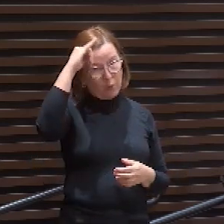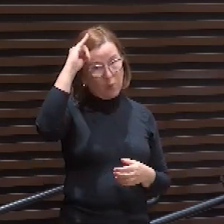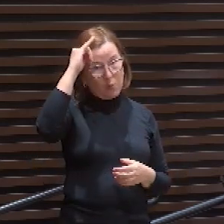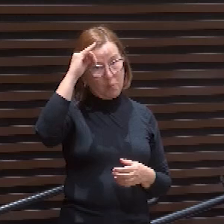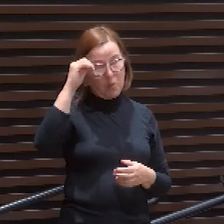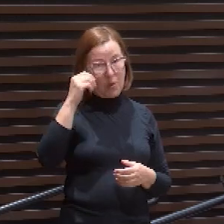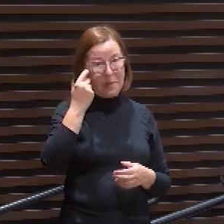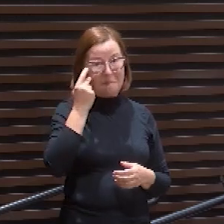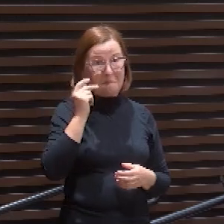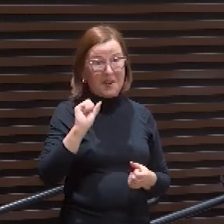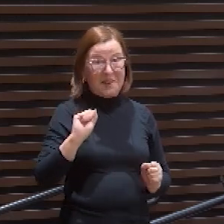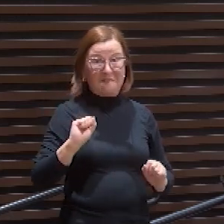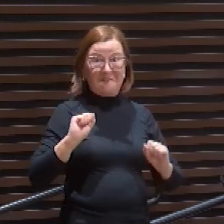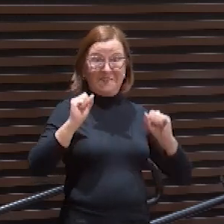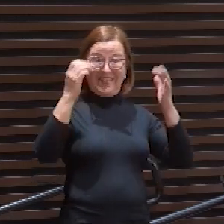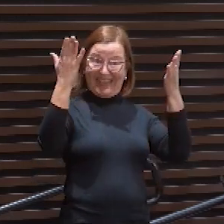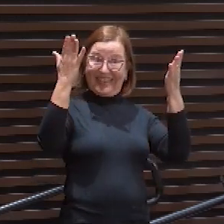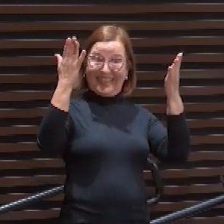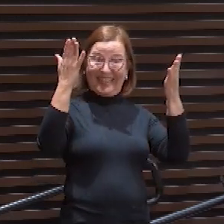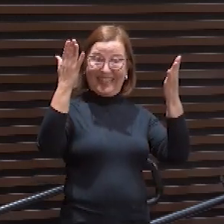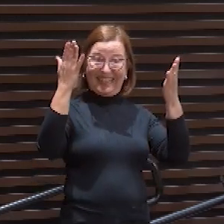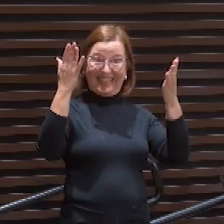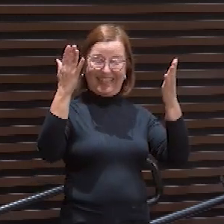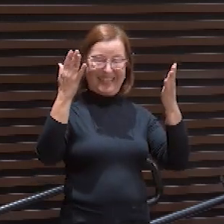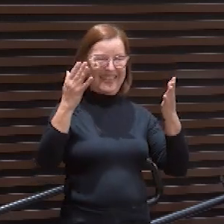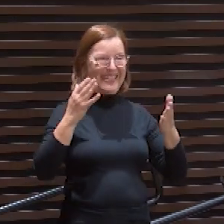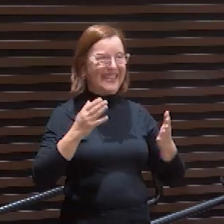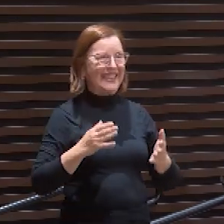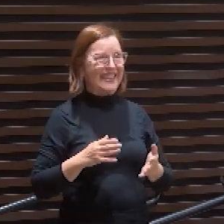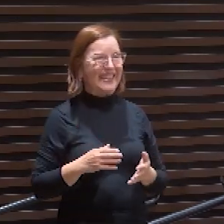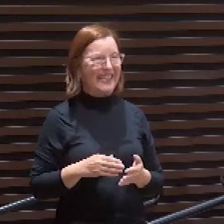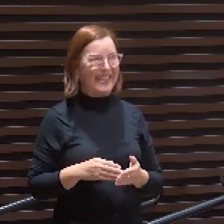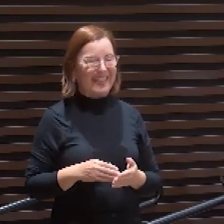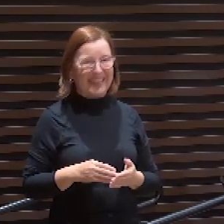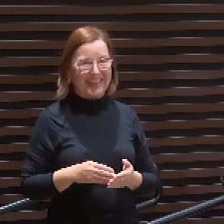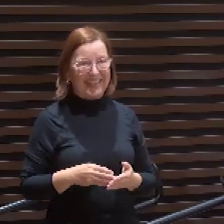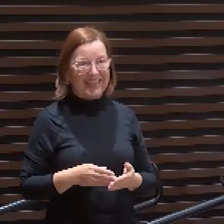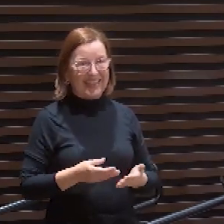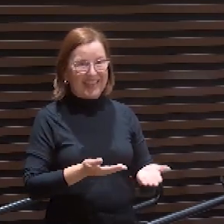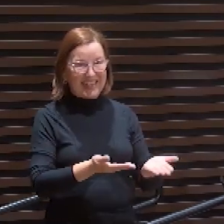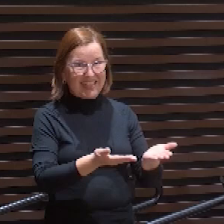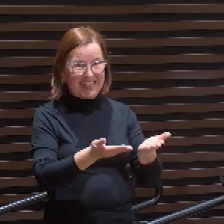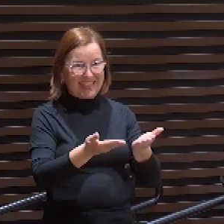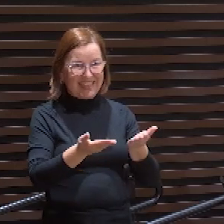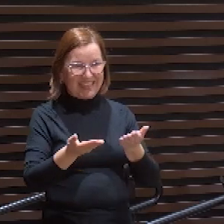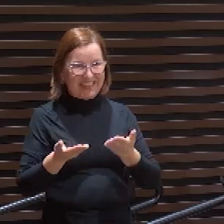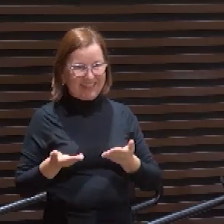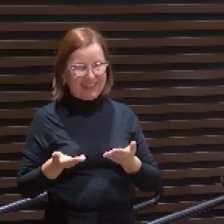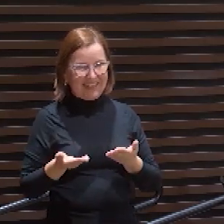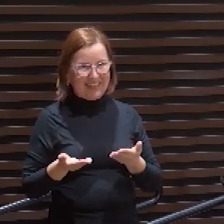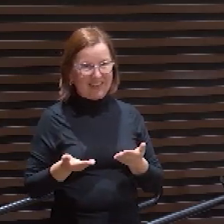a celebração daquela turma que vinha. E ele foi até